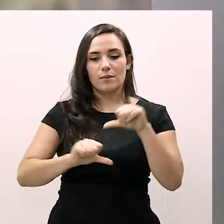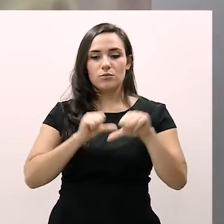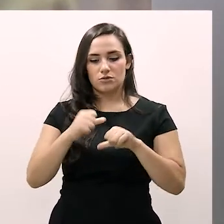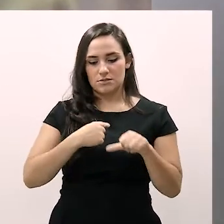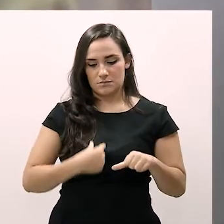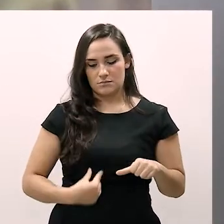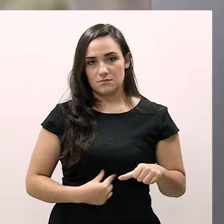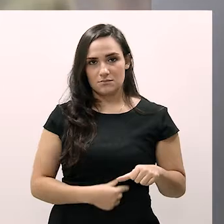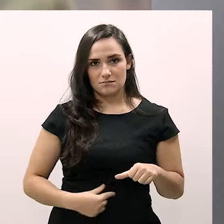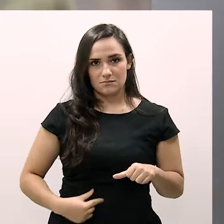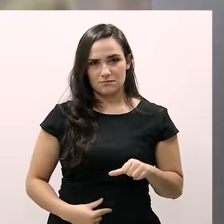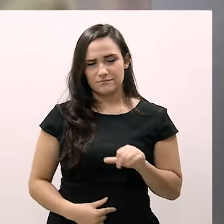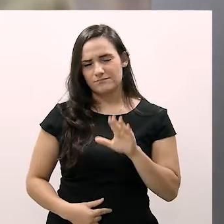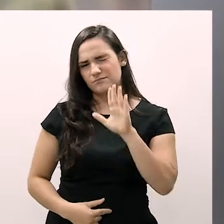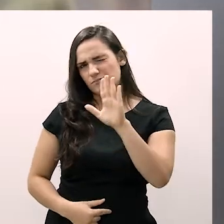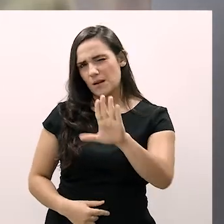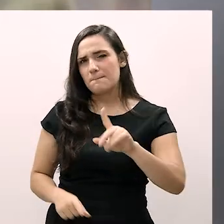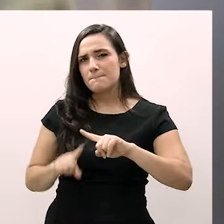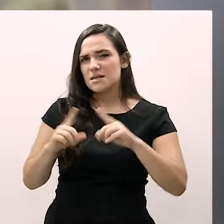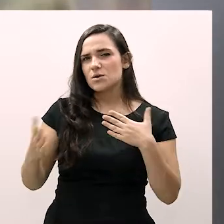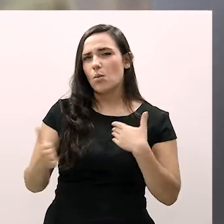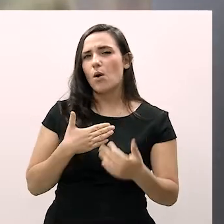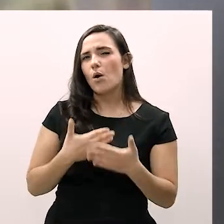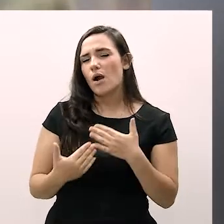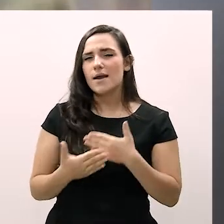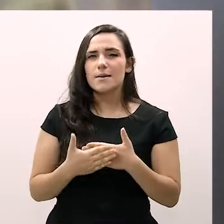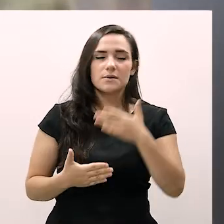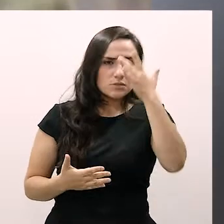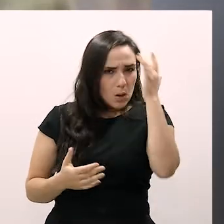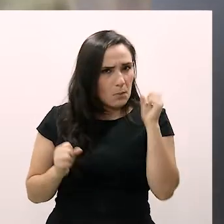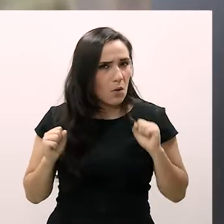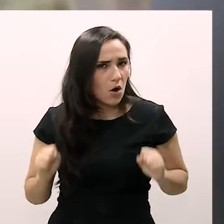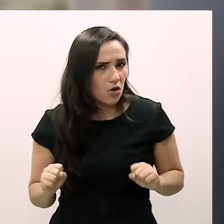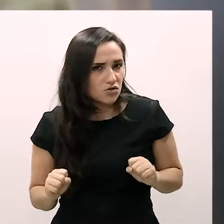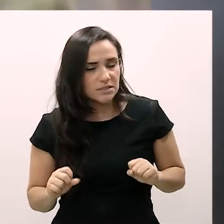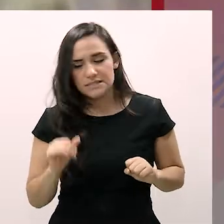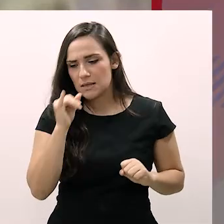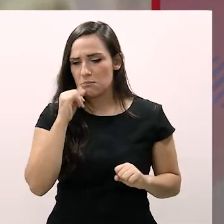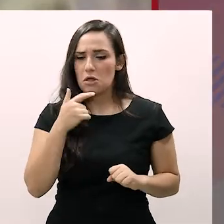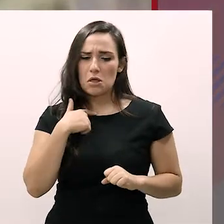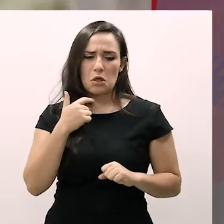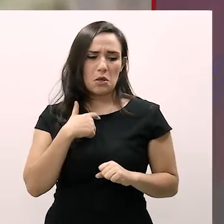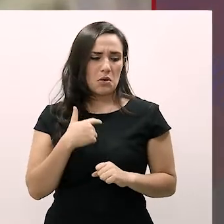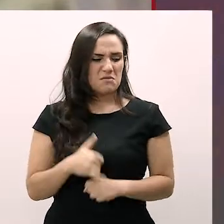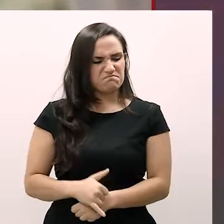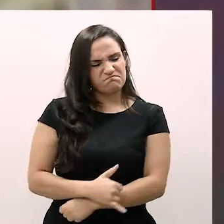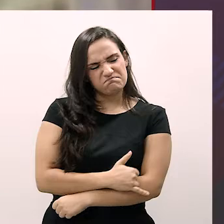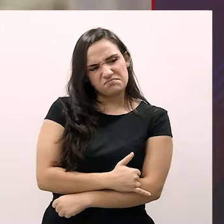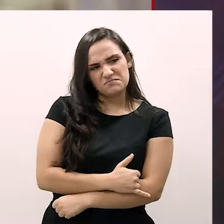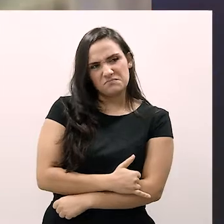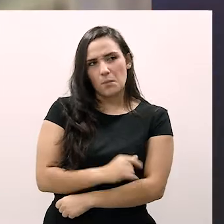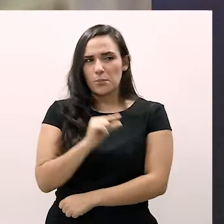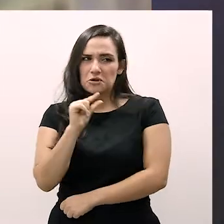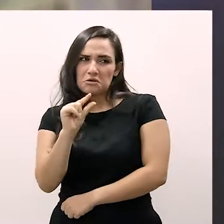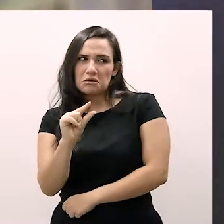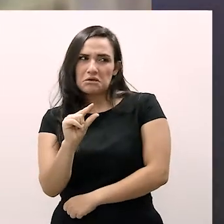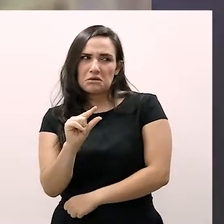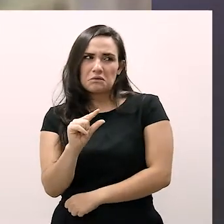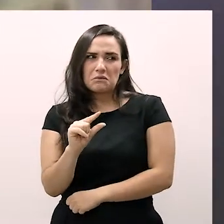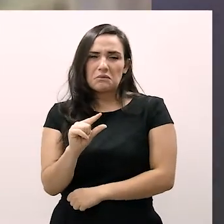por exemplo, uma cirurgia bariátrica apenas por questões estéticas. Eu vou entrar na